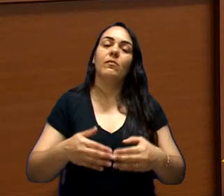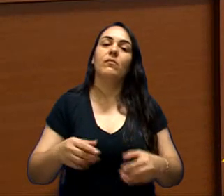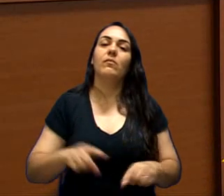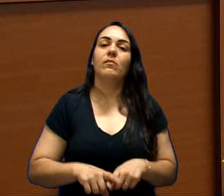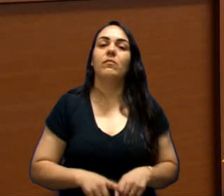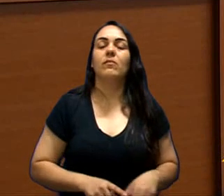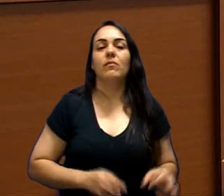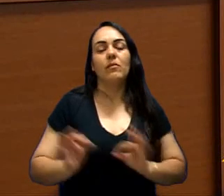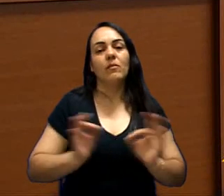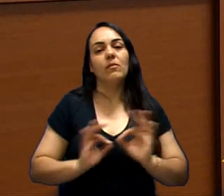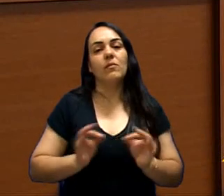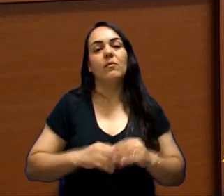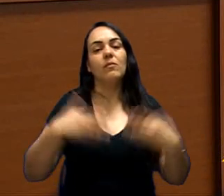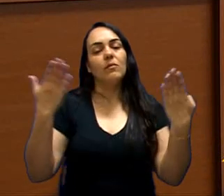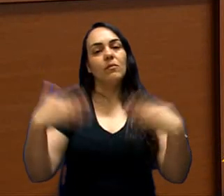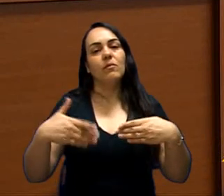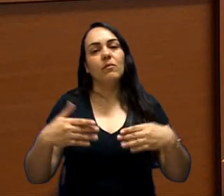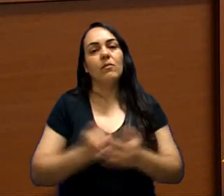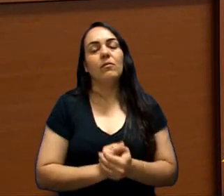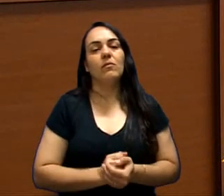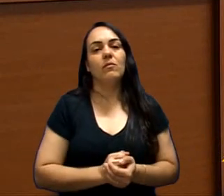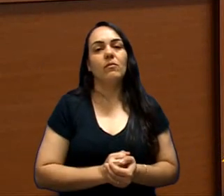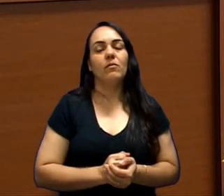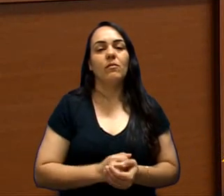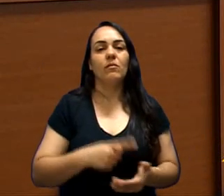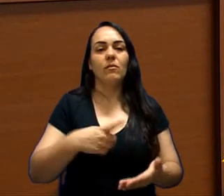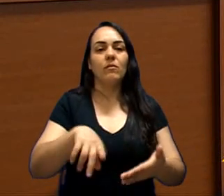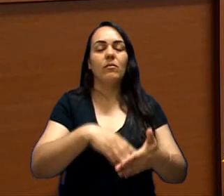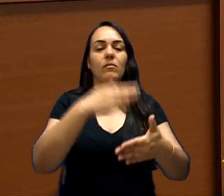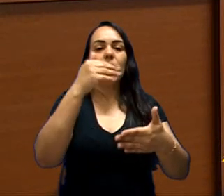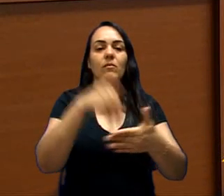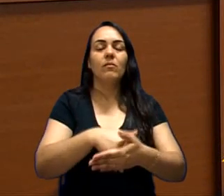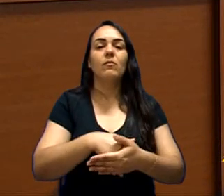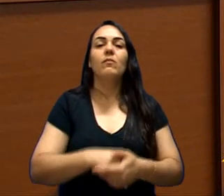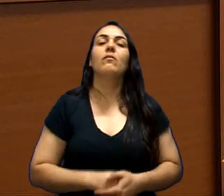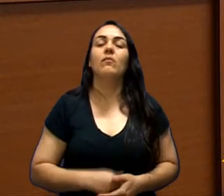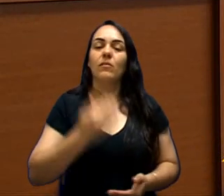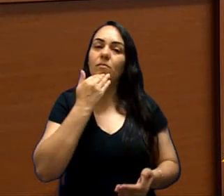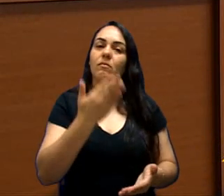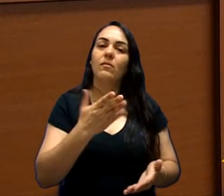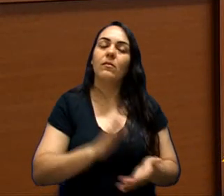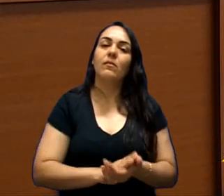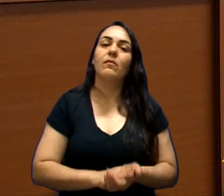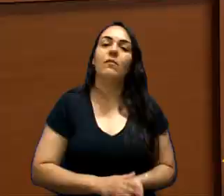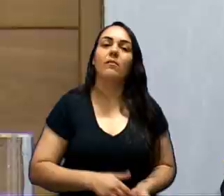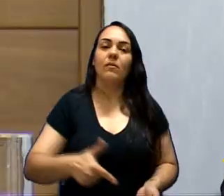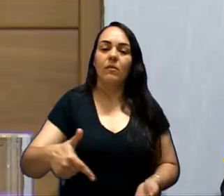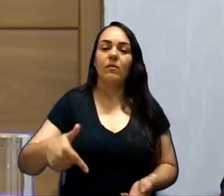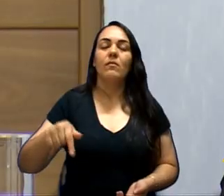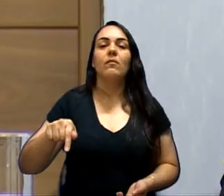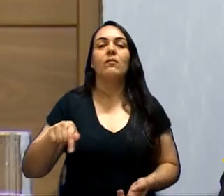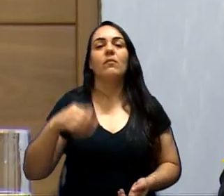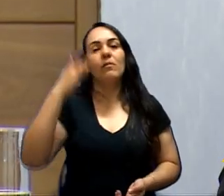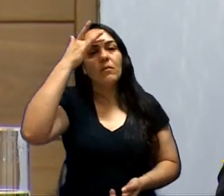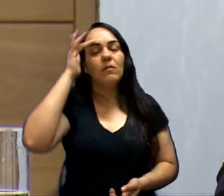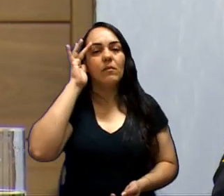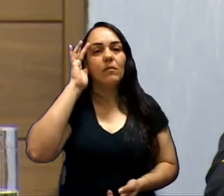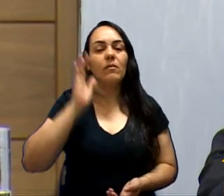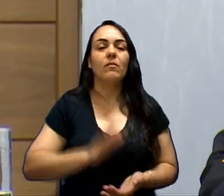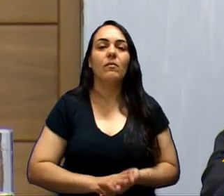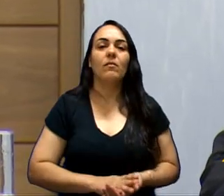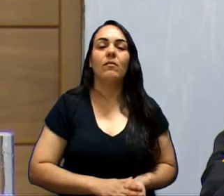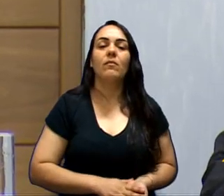Projeto fica aprovado, então, a rejeição do veto, a pedido do autor, por 17 votos. Veto